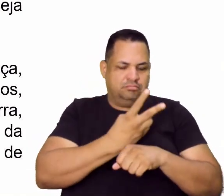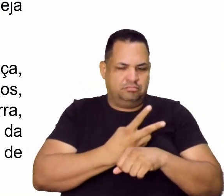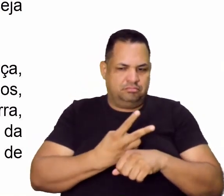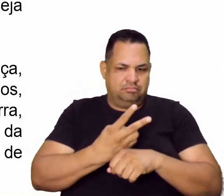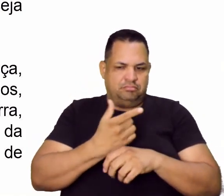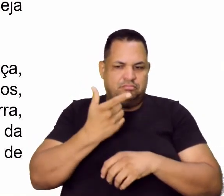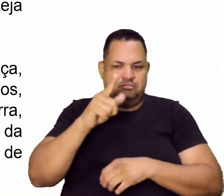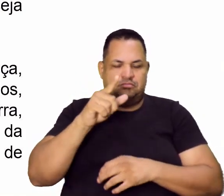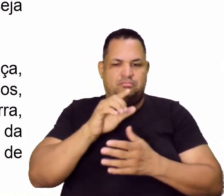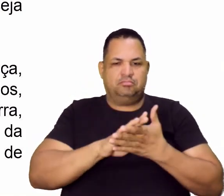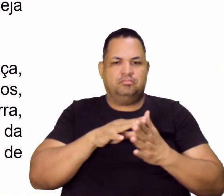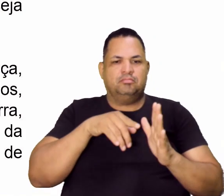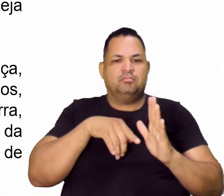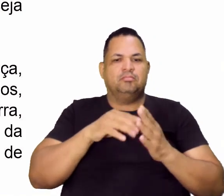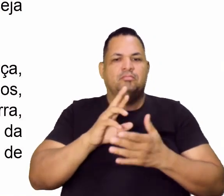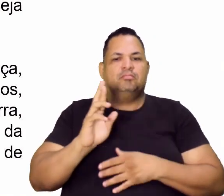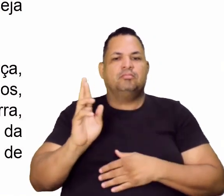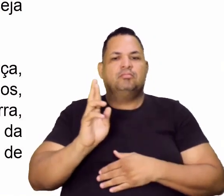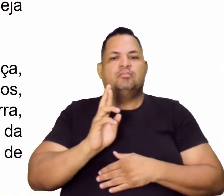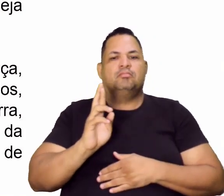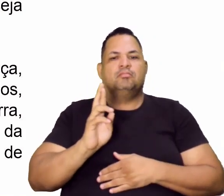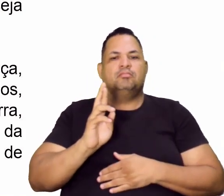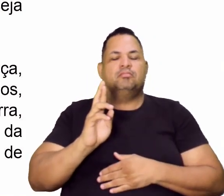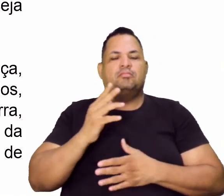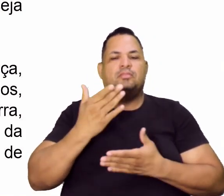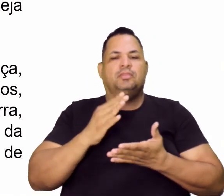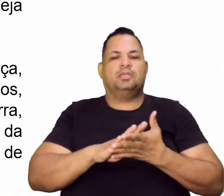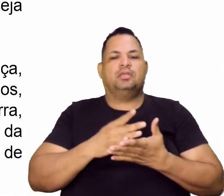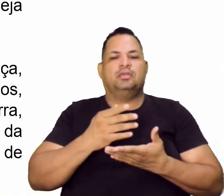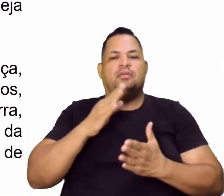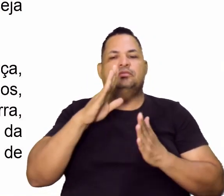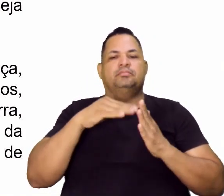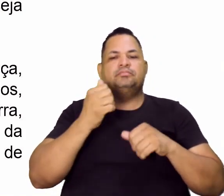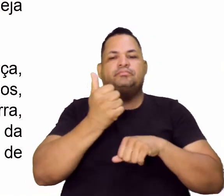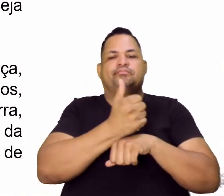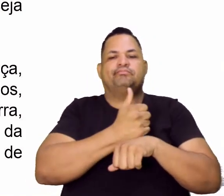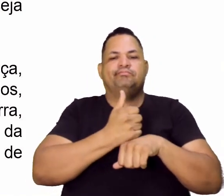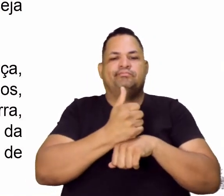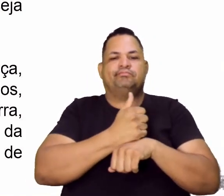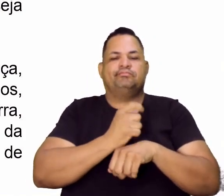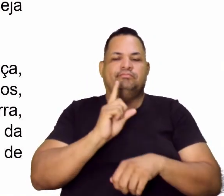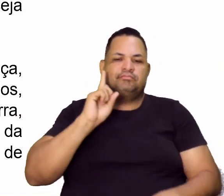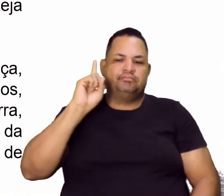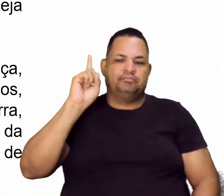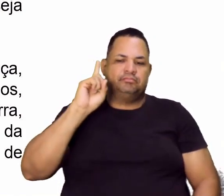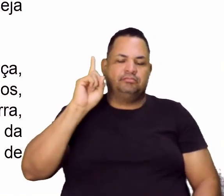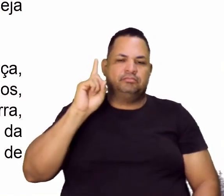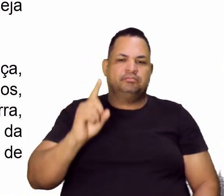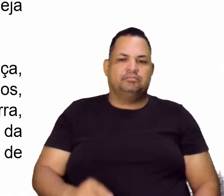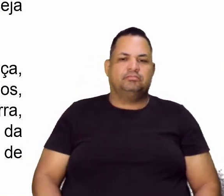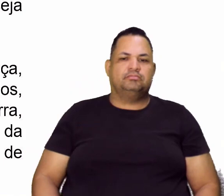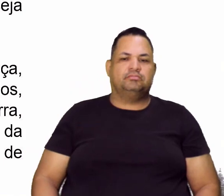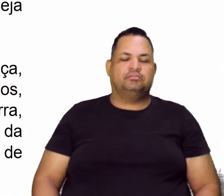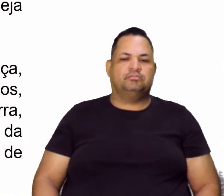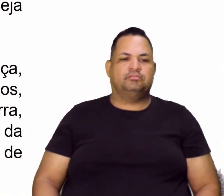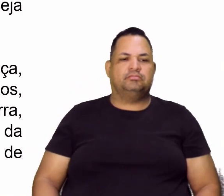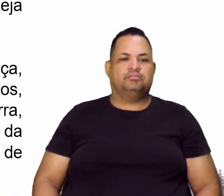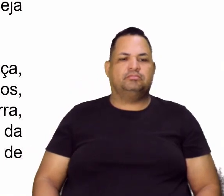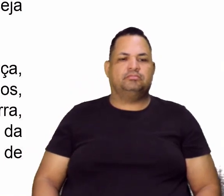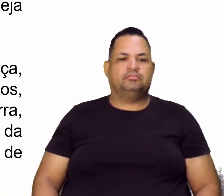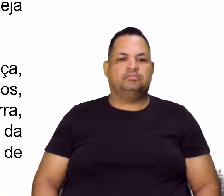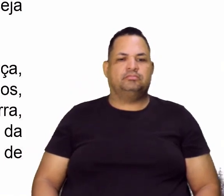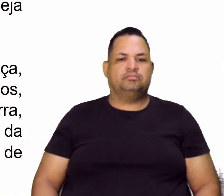outras pesquisas. Né? Quem é o pintor? Está aqui, Eugène Delacroix, né? Francês.